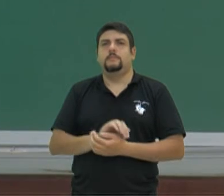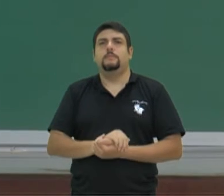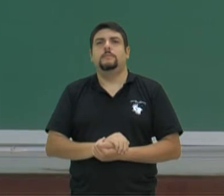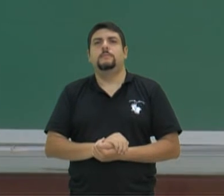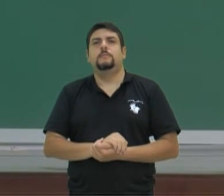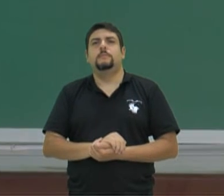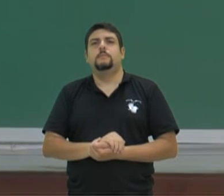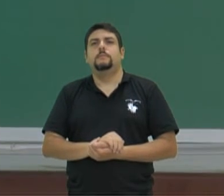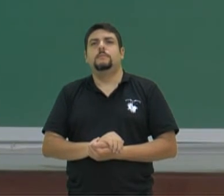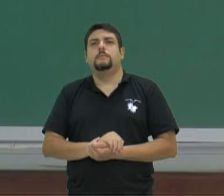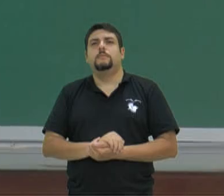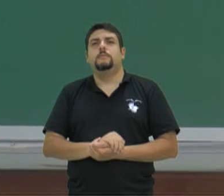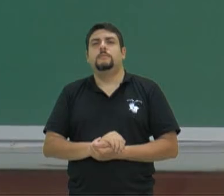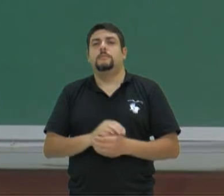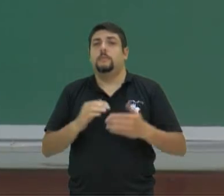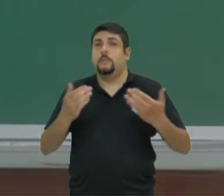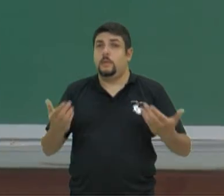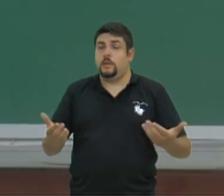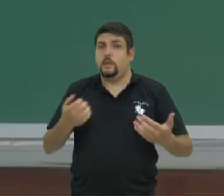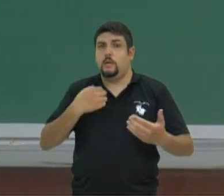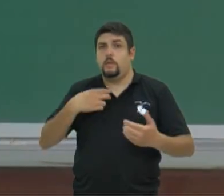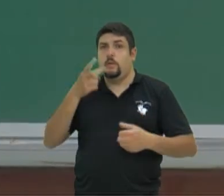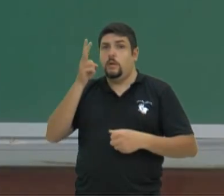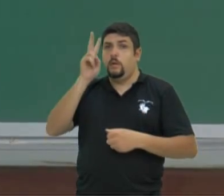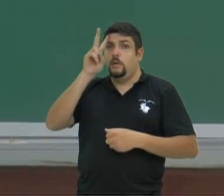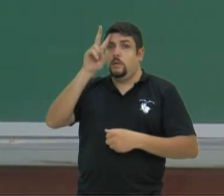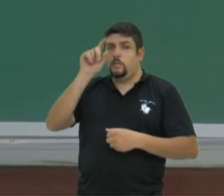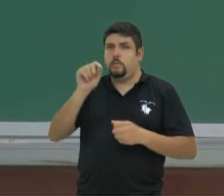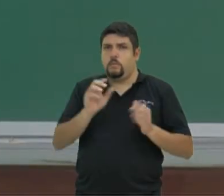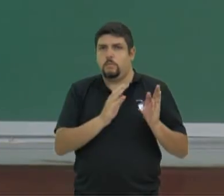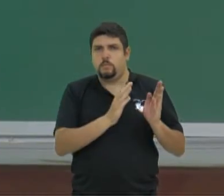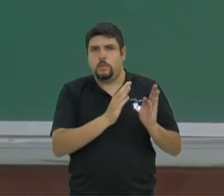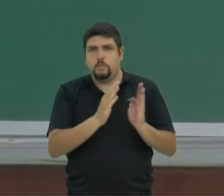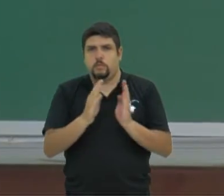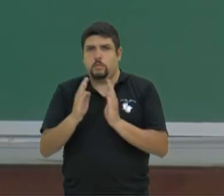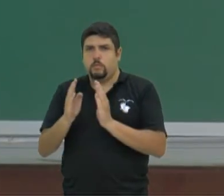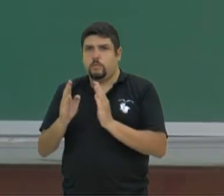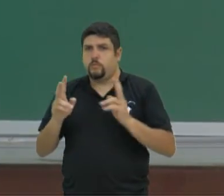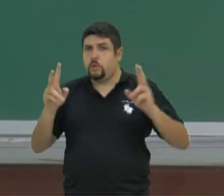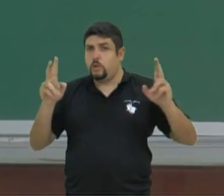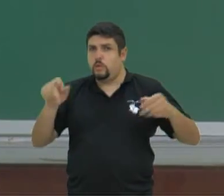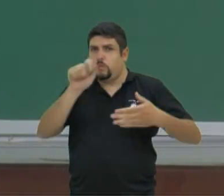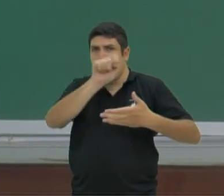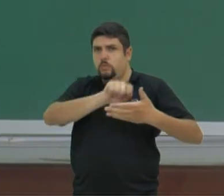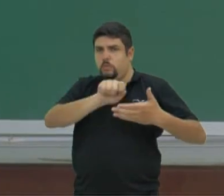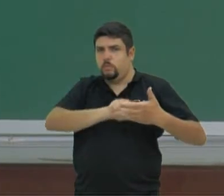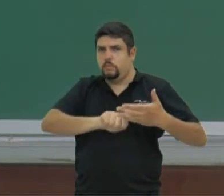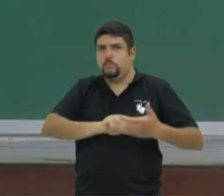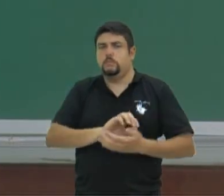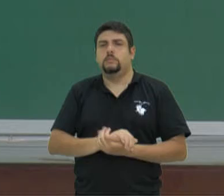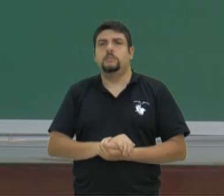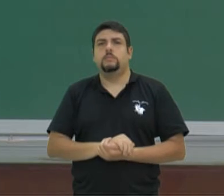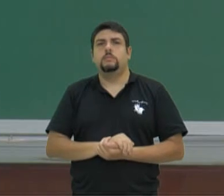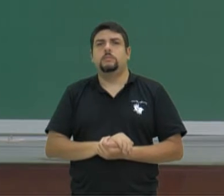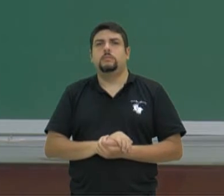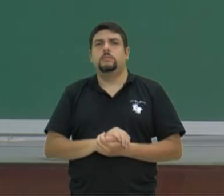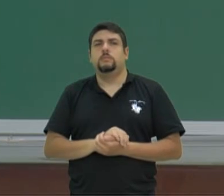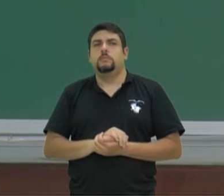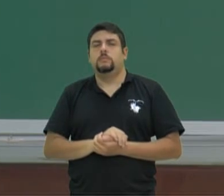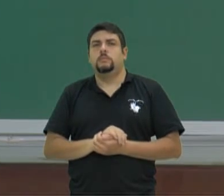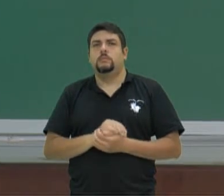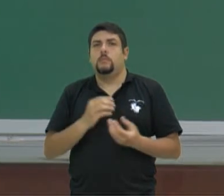Tá? Então, lembrando ali do respectivamente, você tem que obedecer a ordem certinho, tá bom? Então, olha só. A média, como eu disse,